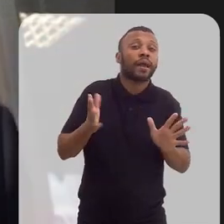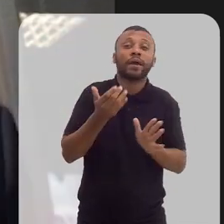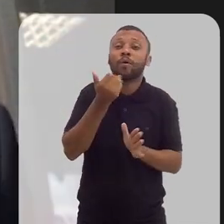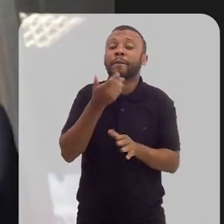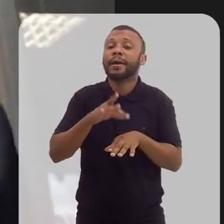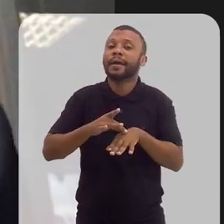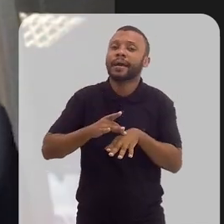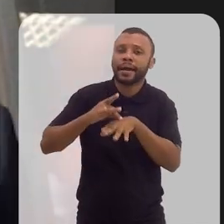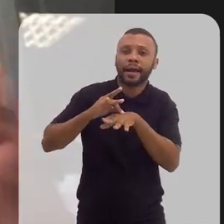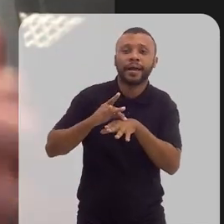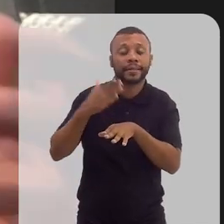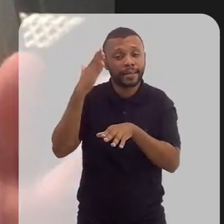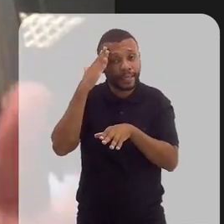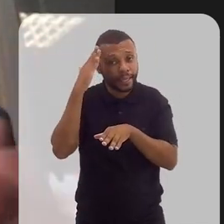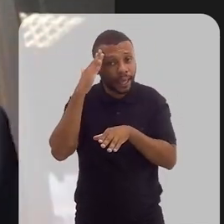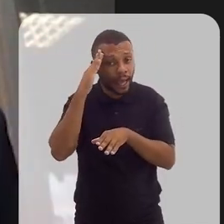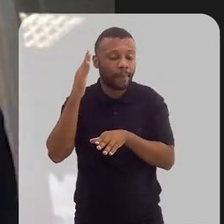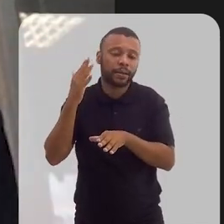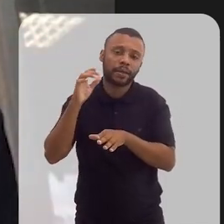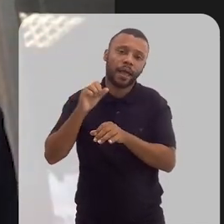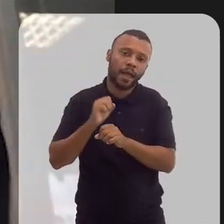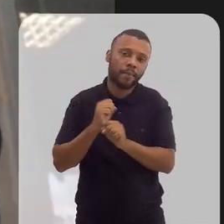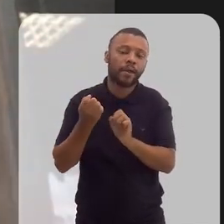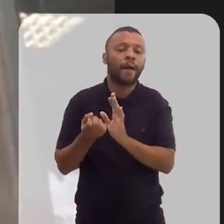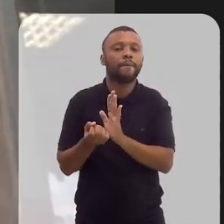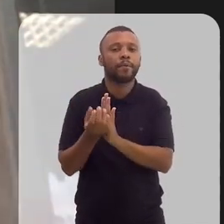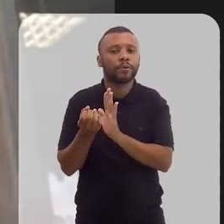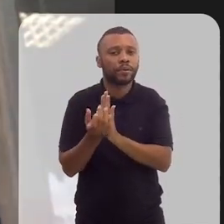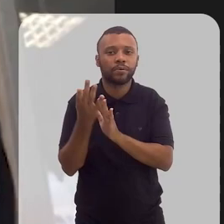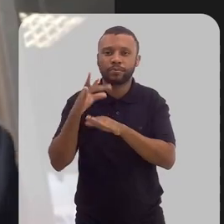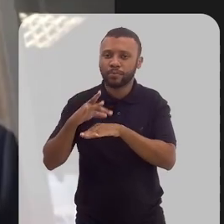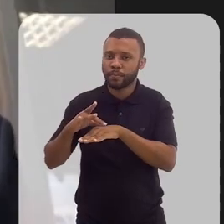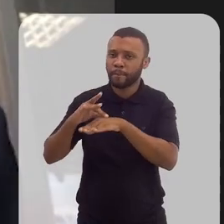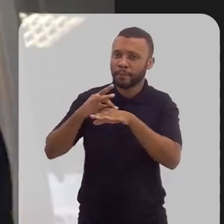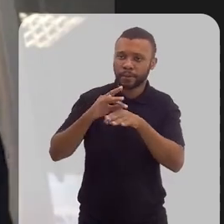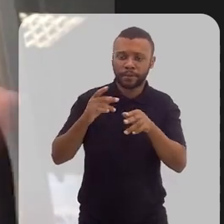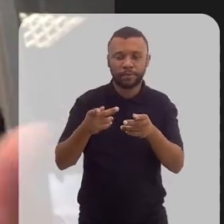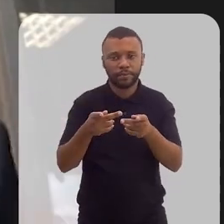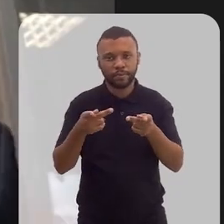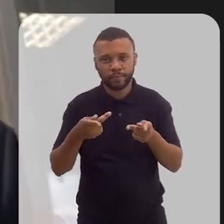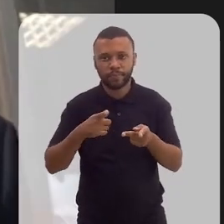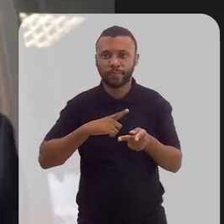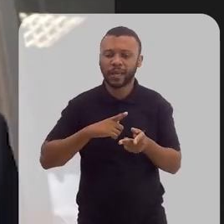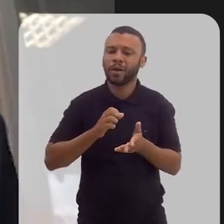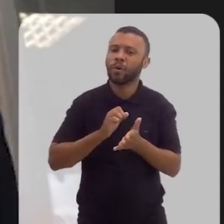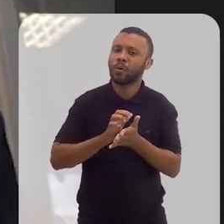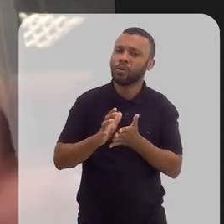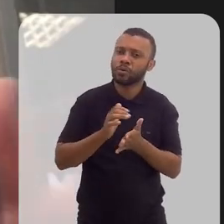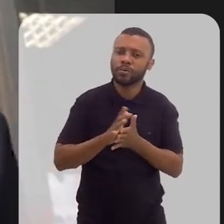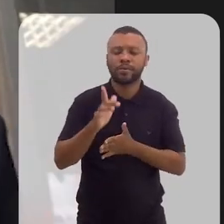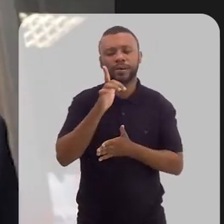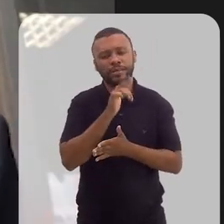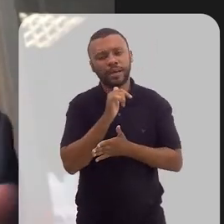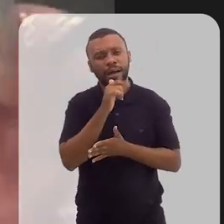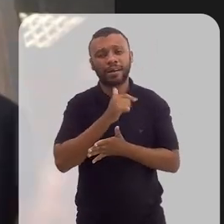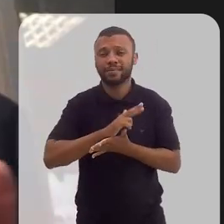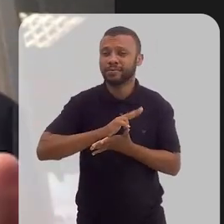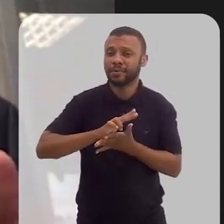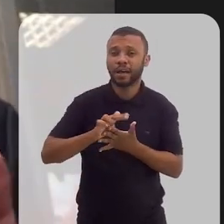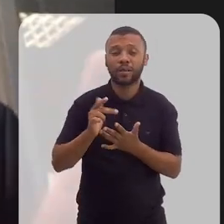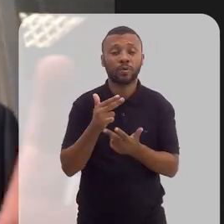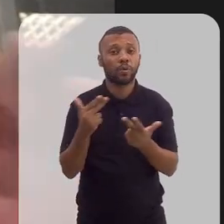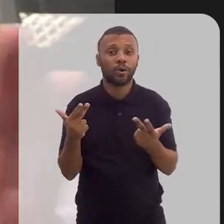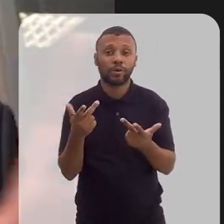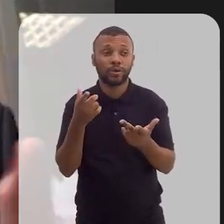a gente sabe que no ciclo aí de produção da carne, né, do bife que chega na sua mesa, você tem consumo de água, você tem uma série de coisas. Não estou